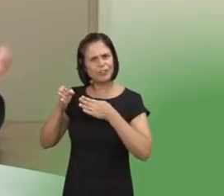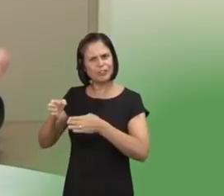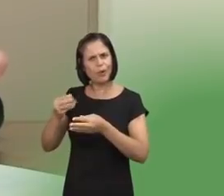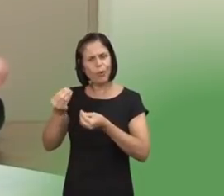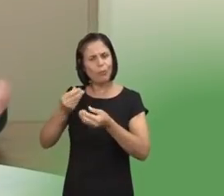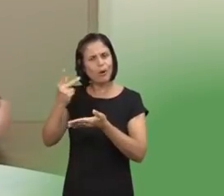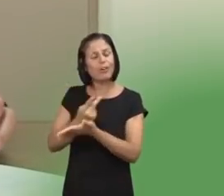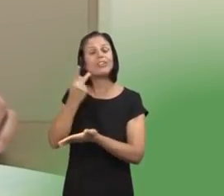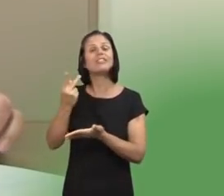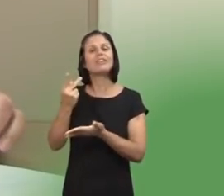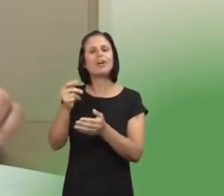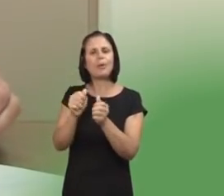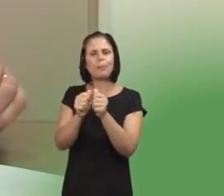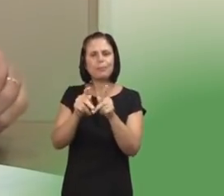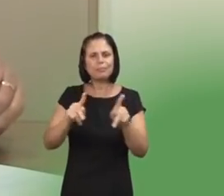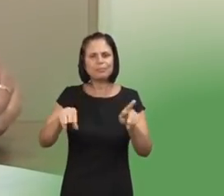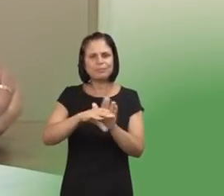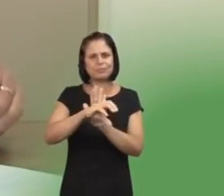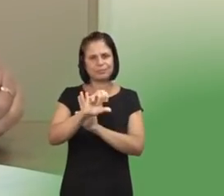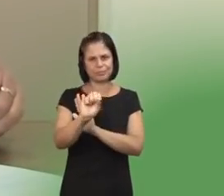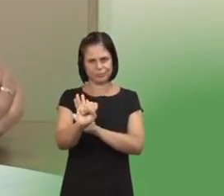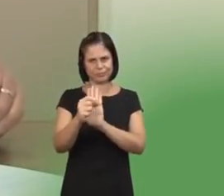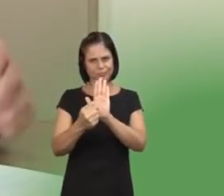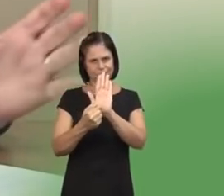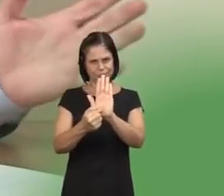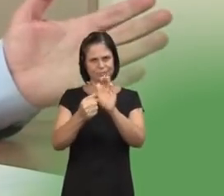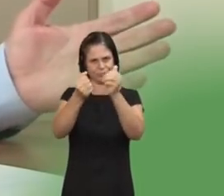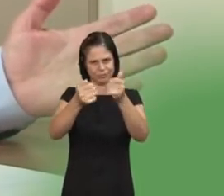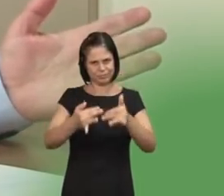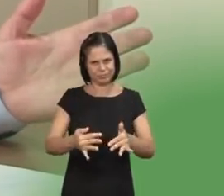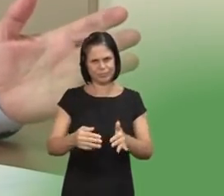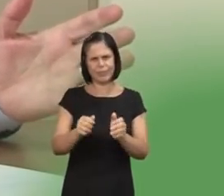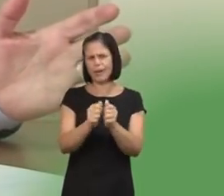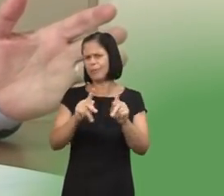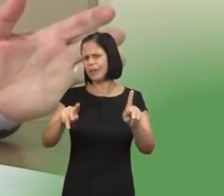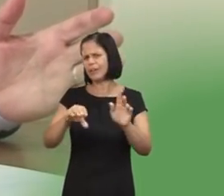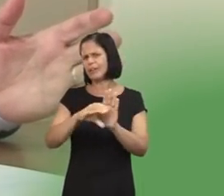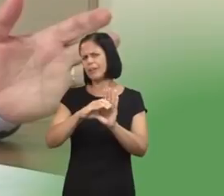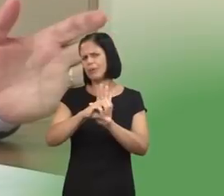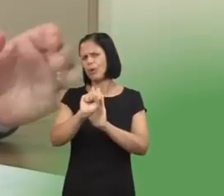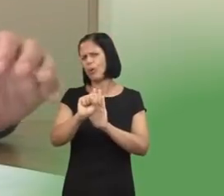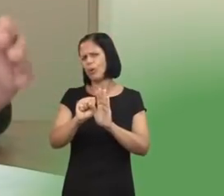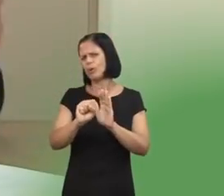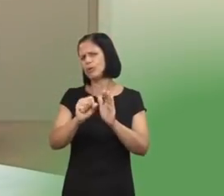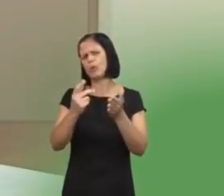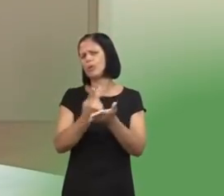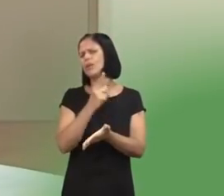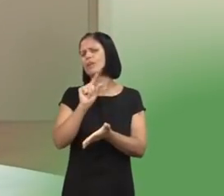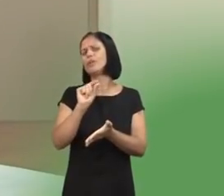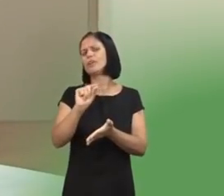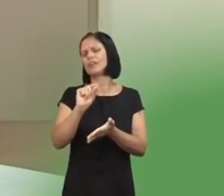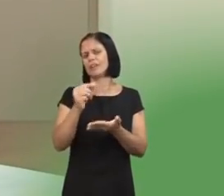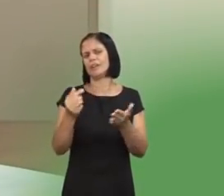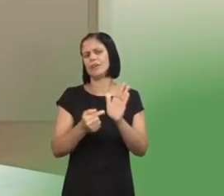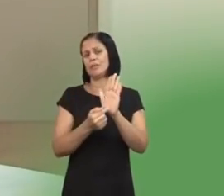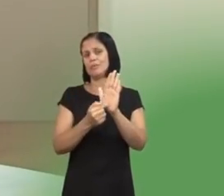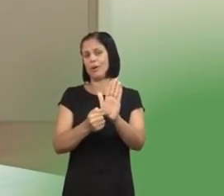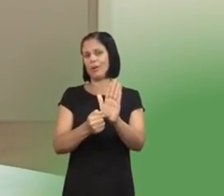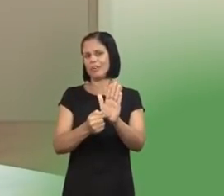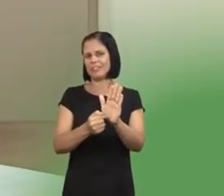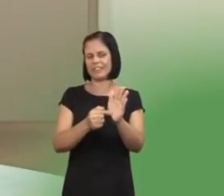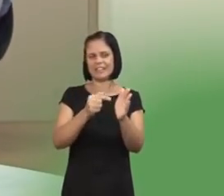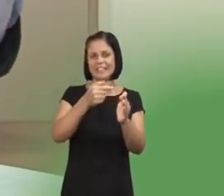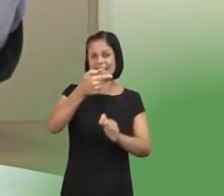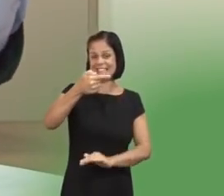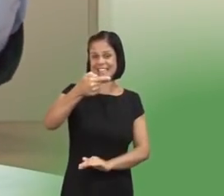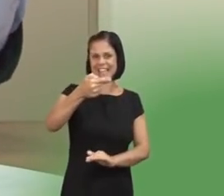em que isso acontece é Apocalipse capítulo 8. O que acontece em Apocalipse capítulo 8? Apocalipse capítulo 8 fala sobre o toque